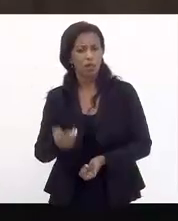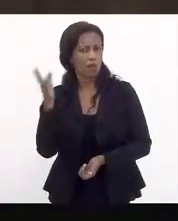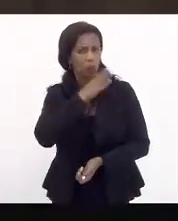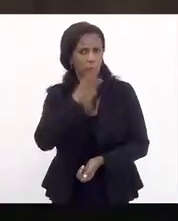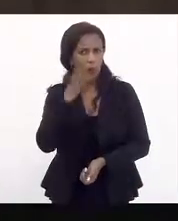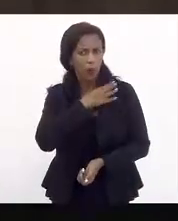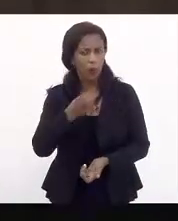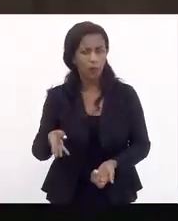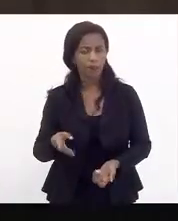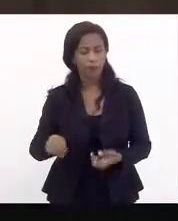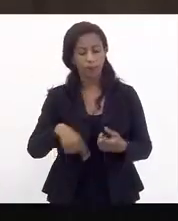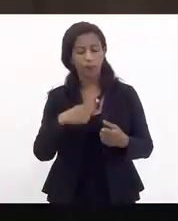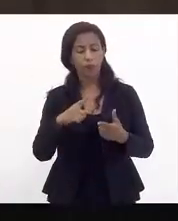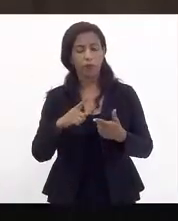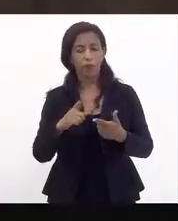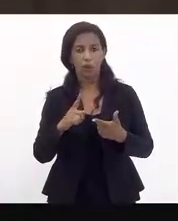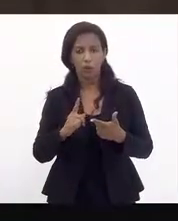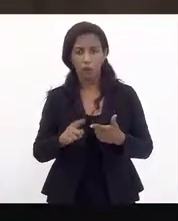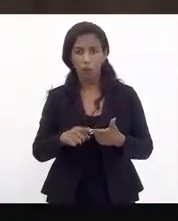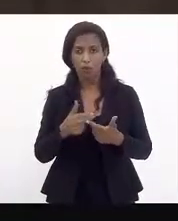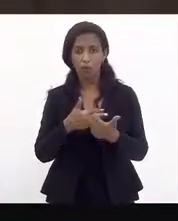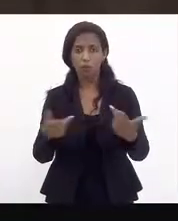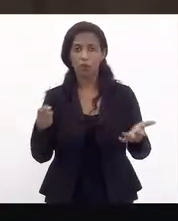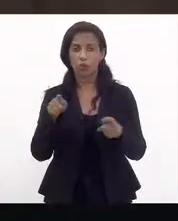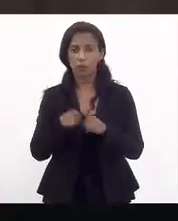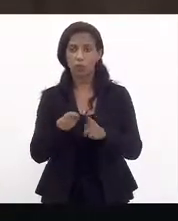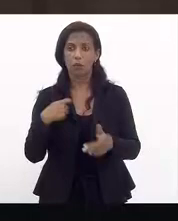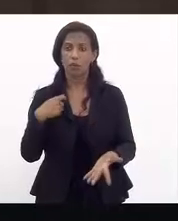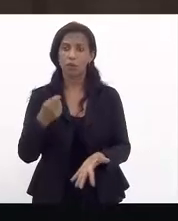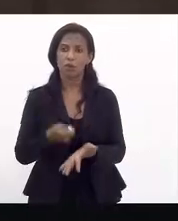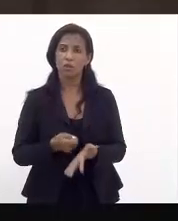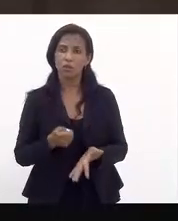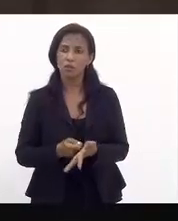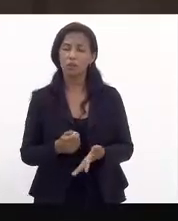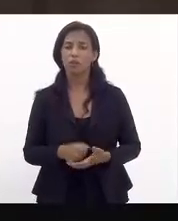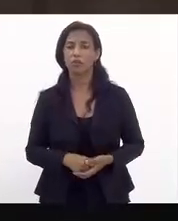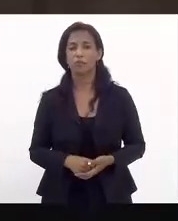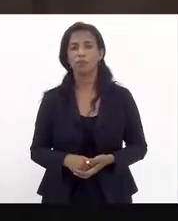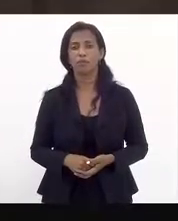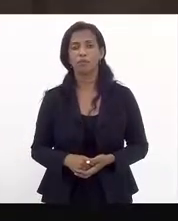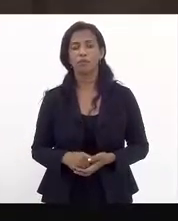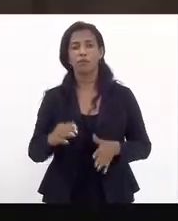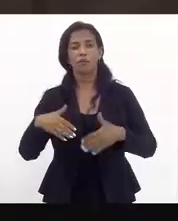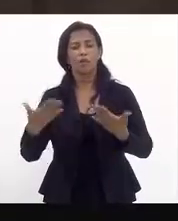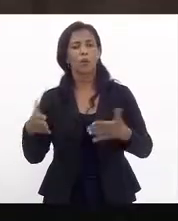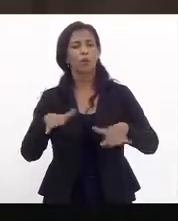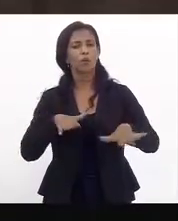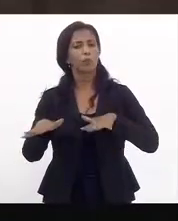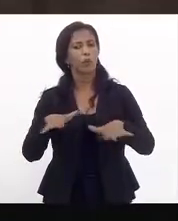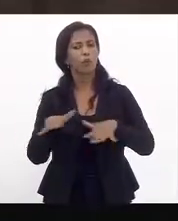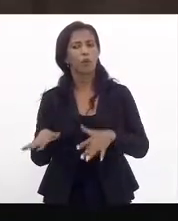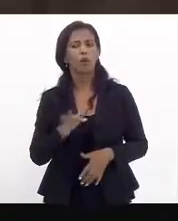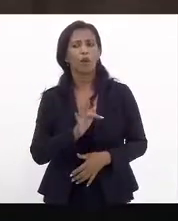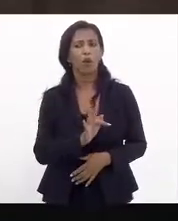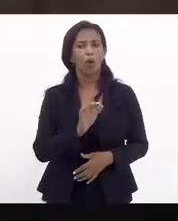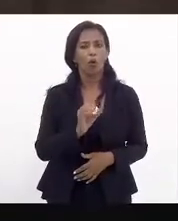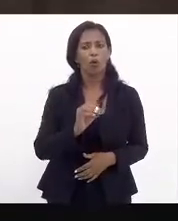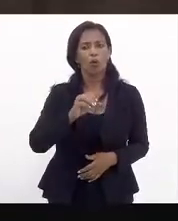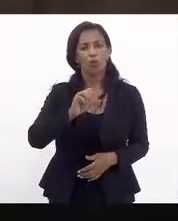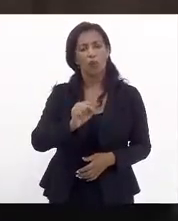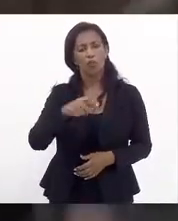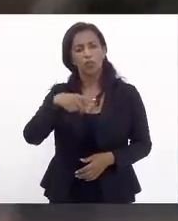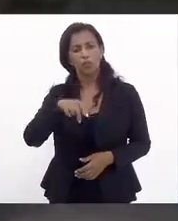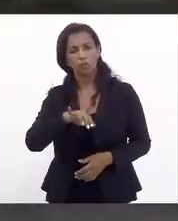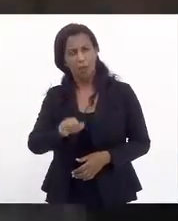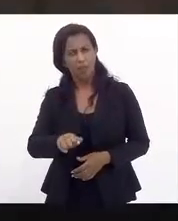velocidade uma outra coisa viu e eu insisto aqui novamente é enquanto o movimento enquanto para os pés a gente sempre